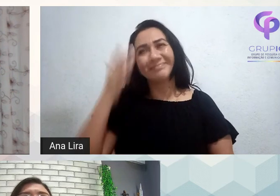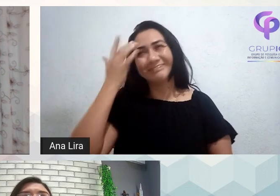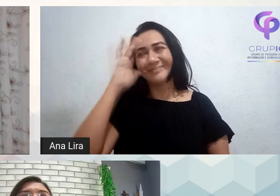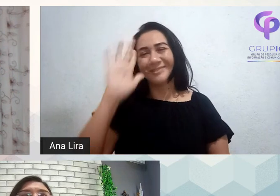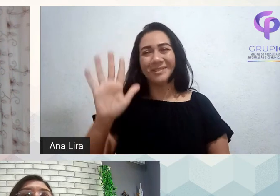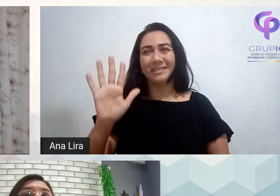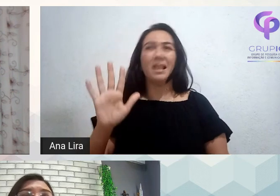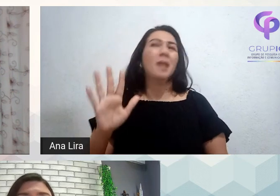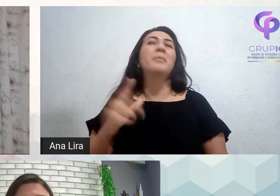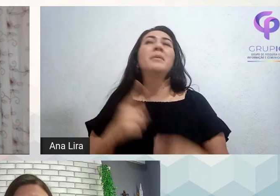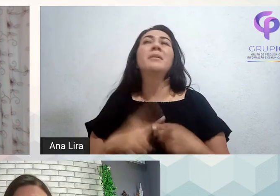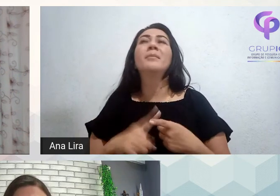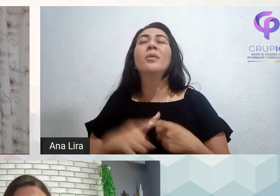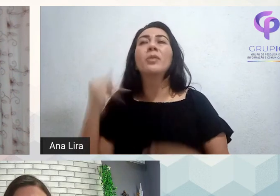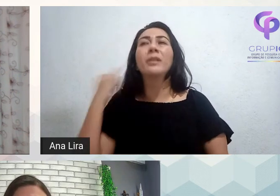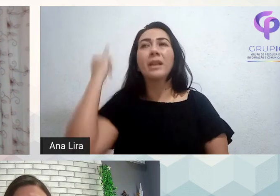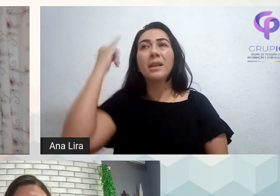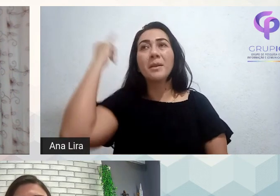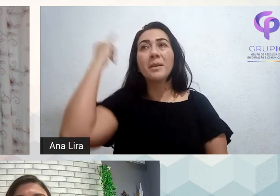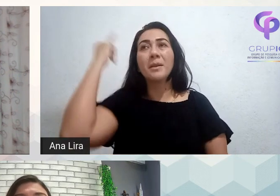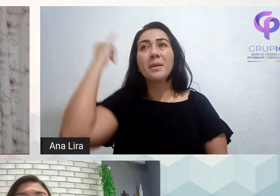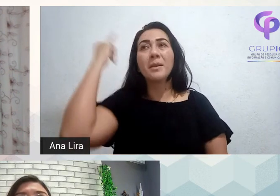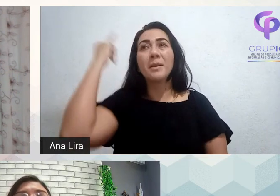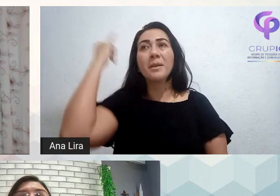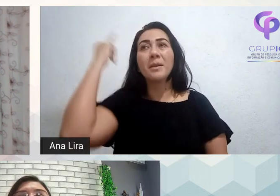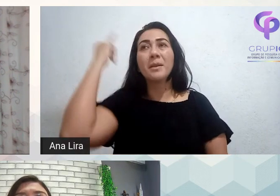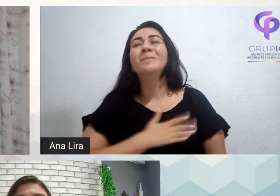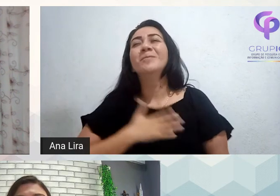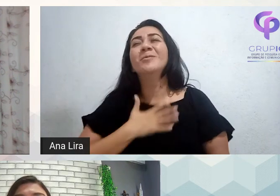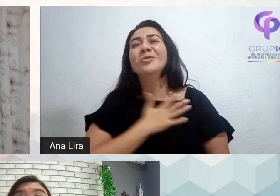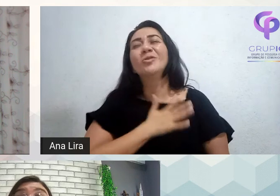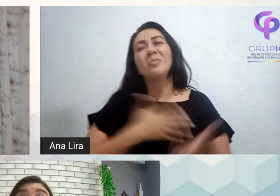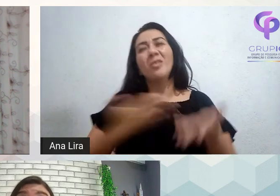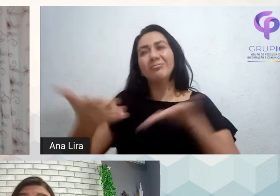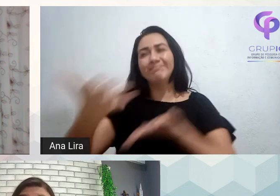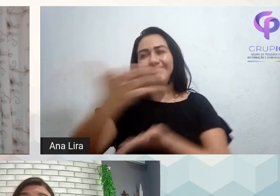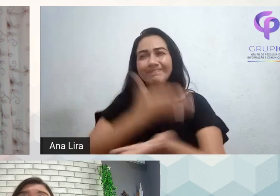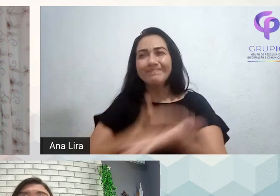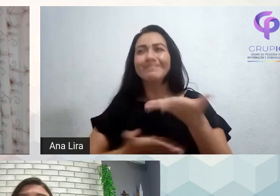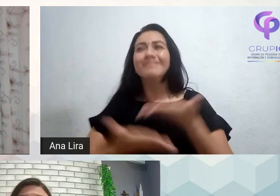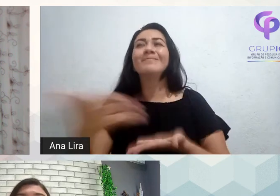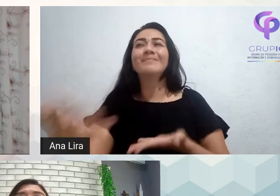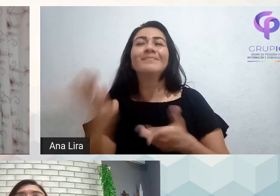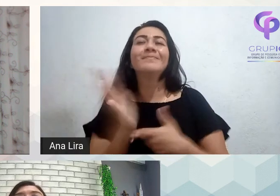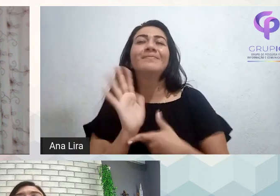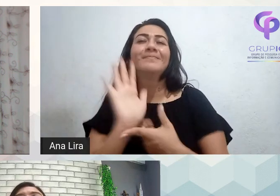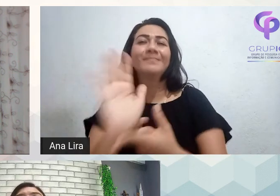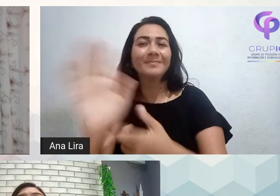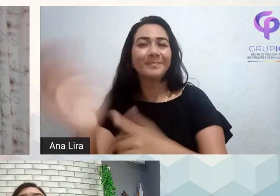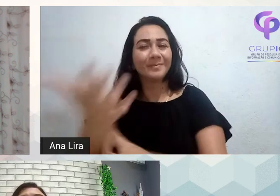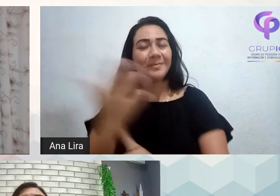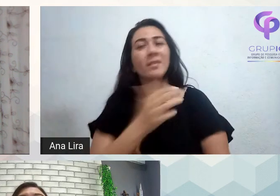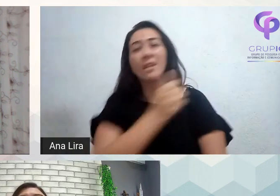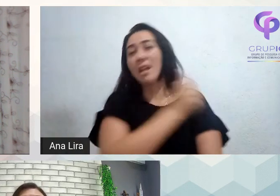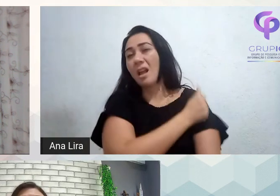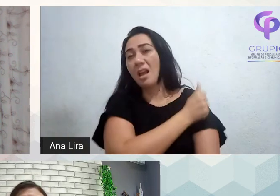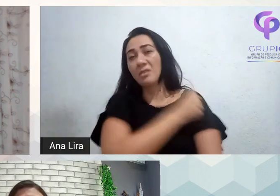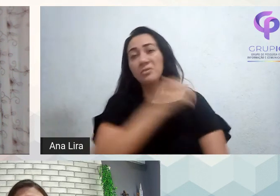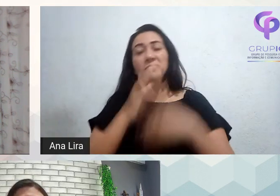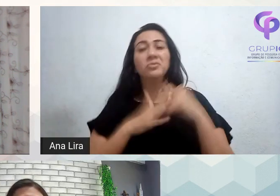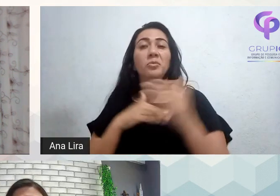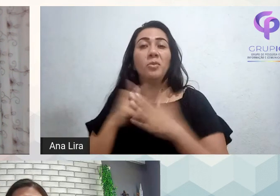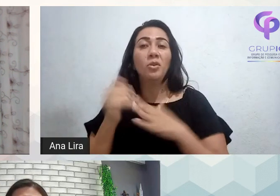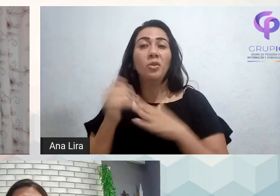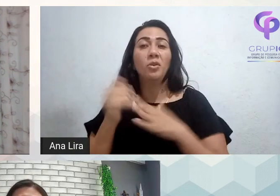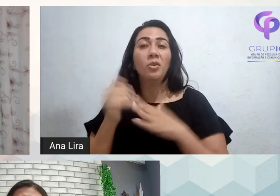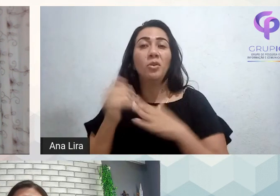do quanto é gratificante a extensão enquanto aluno, enquanto profissional, e depois você